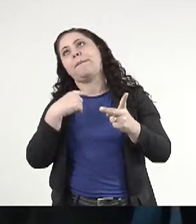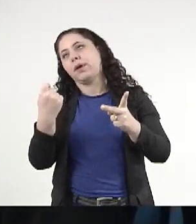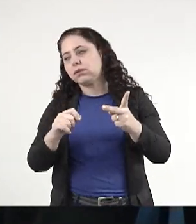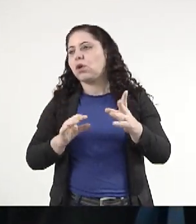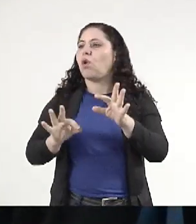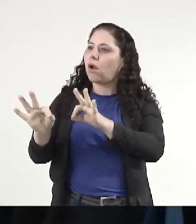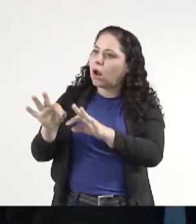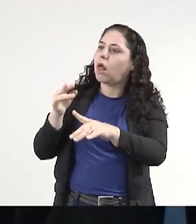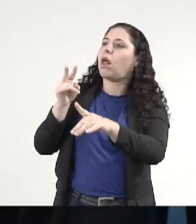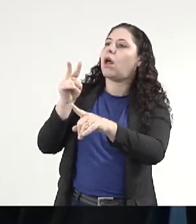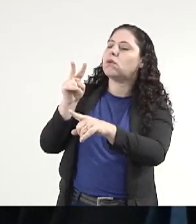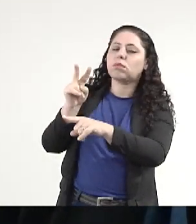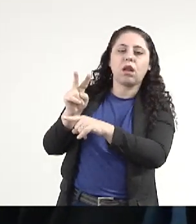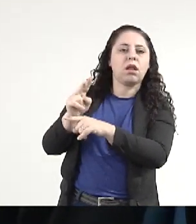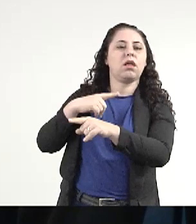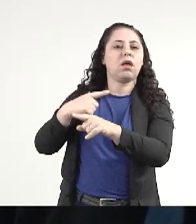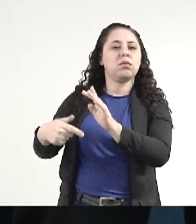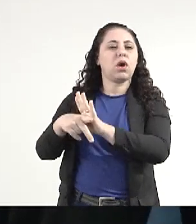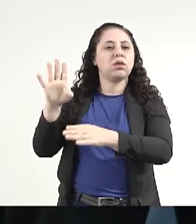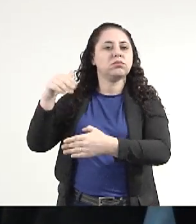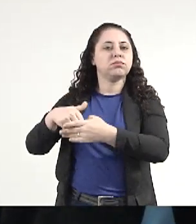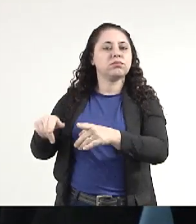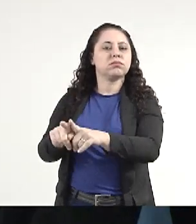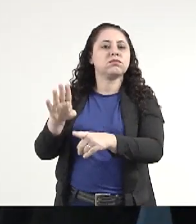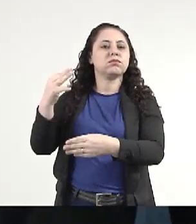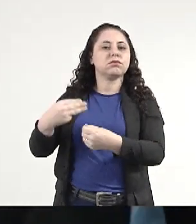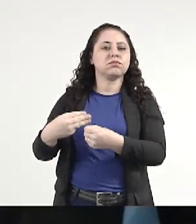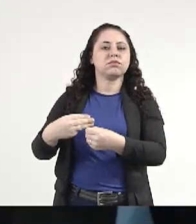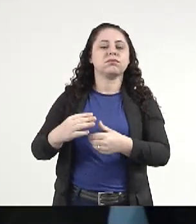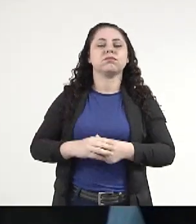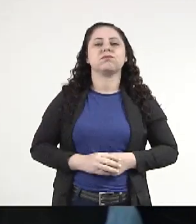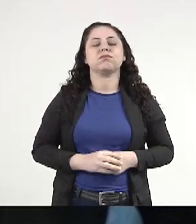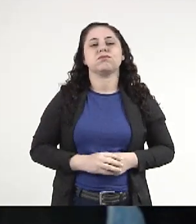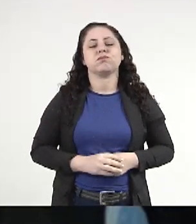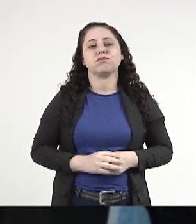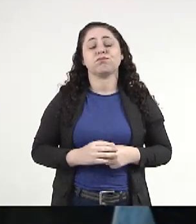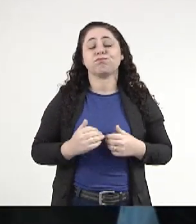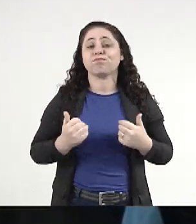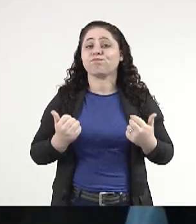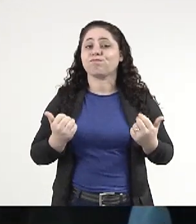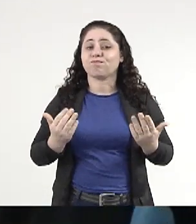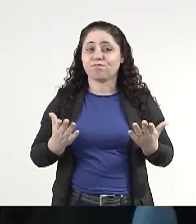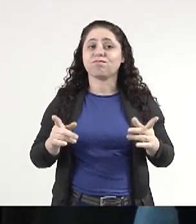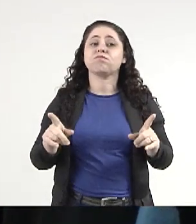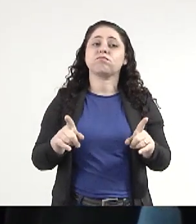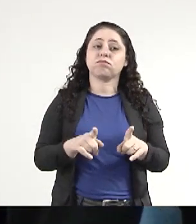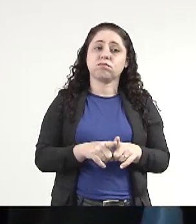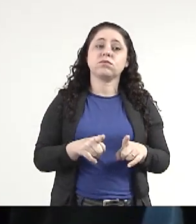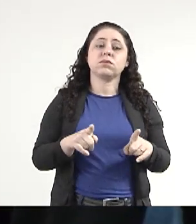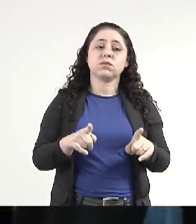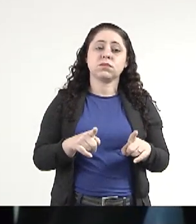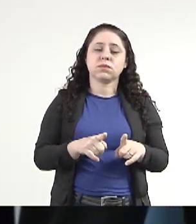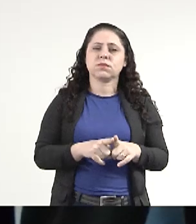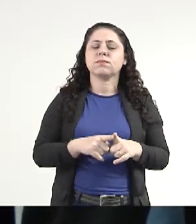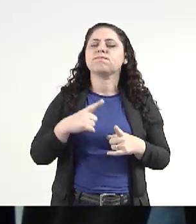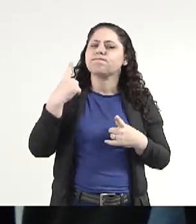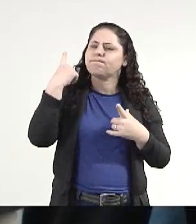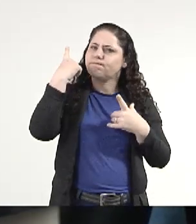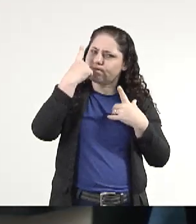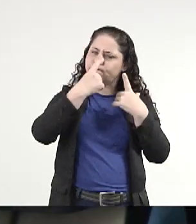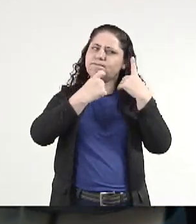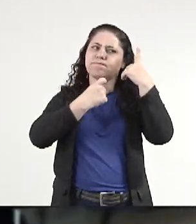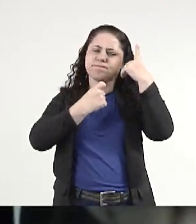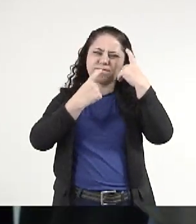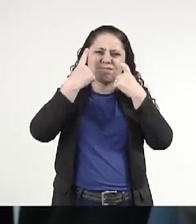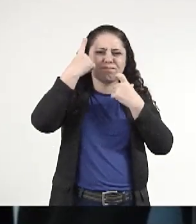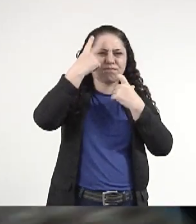ano ele tem que preocupar com o processo eleitoral municipal. E, além disso, uma preocupação com